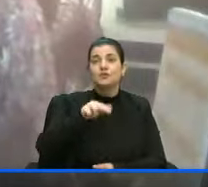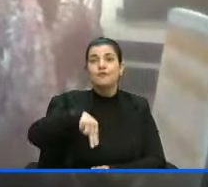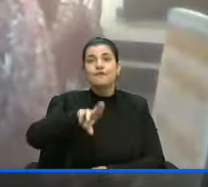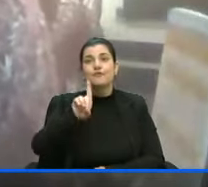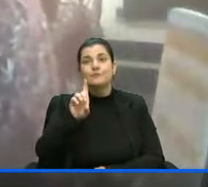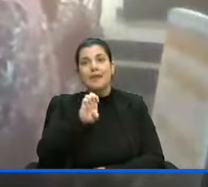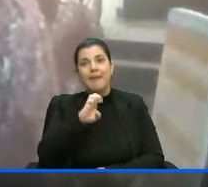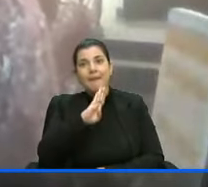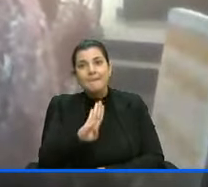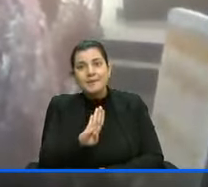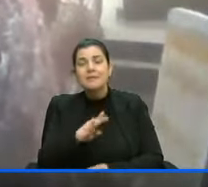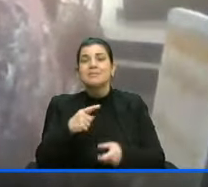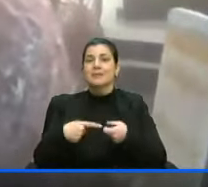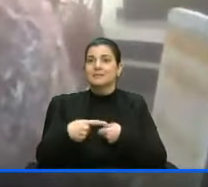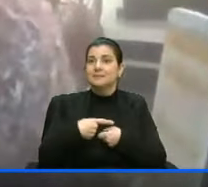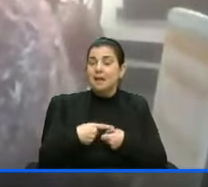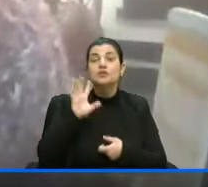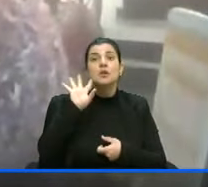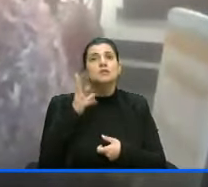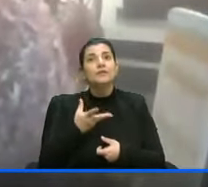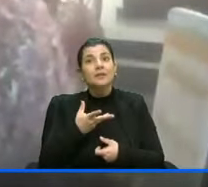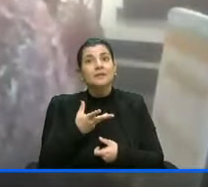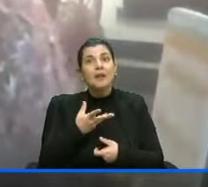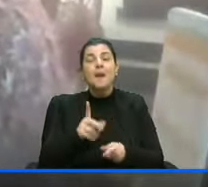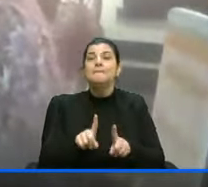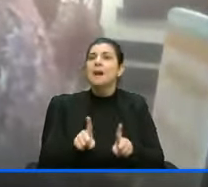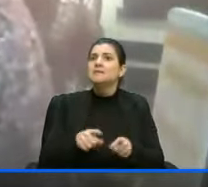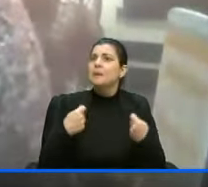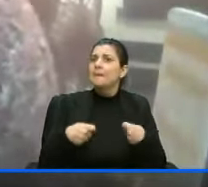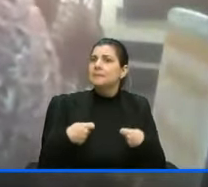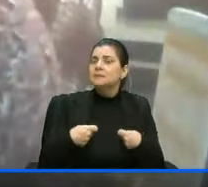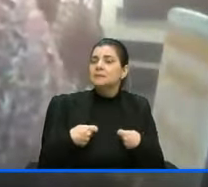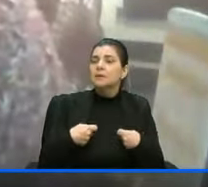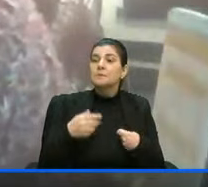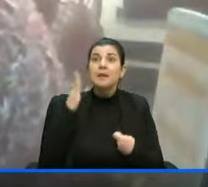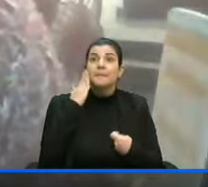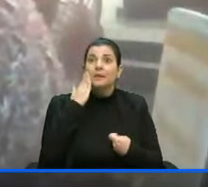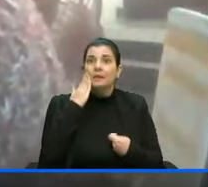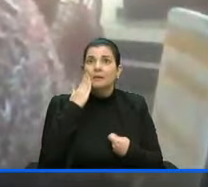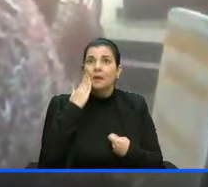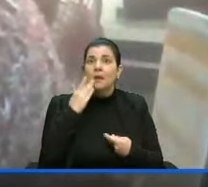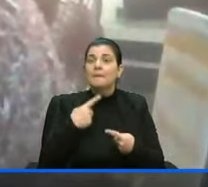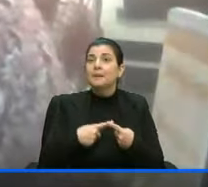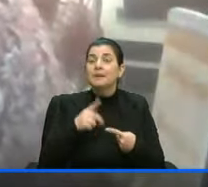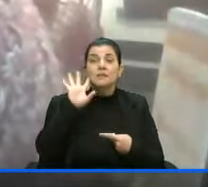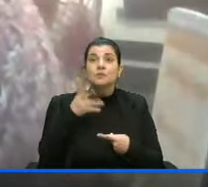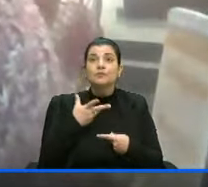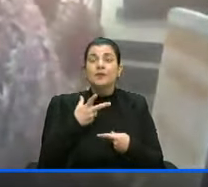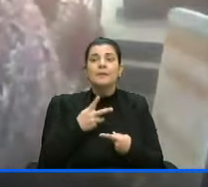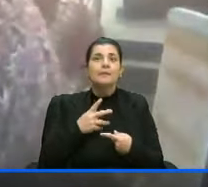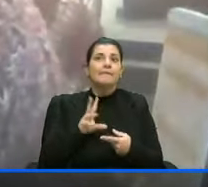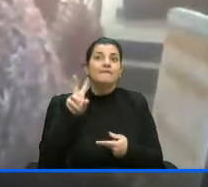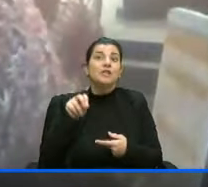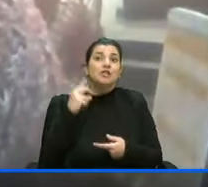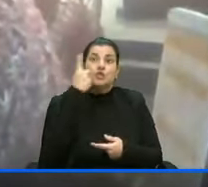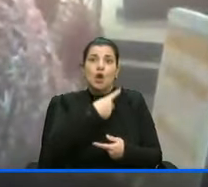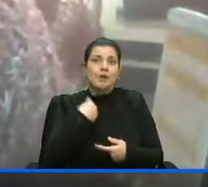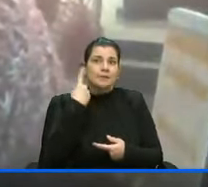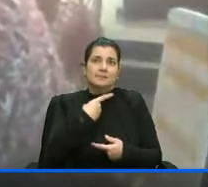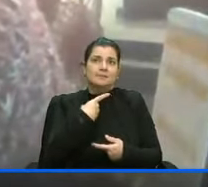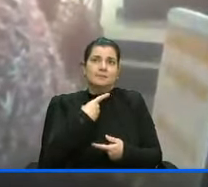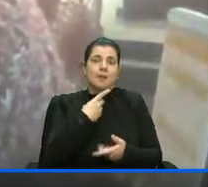Isso resolveria, mas nós precisamos saber onde estão os gargalos, resolveria pelo menos em 20 horas, né?